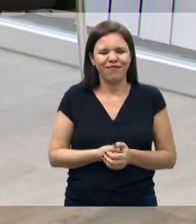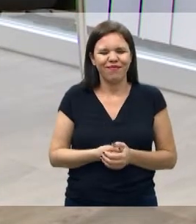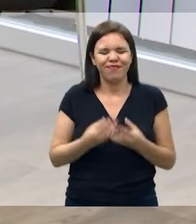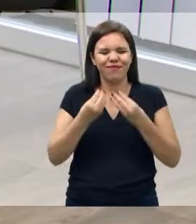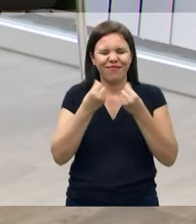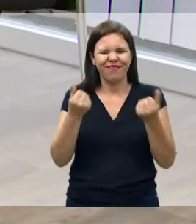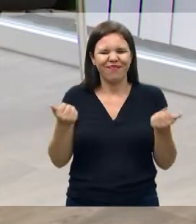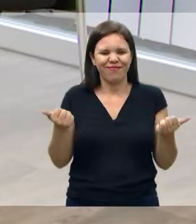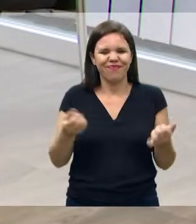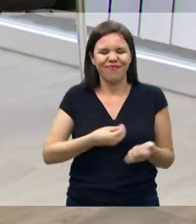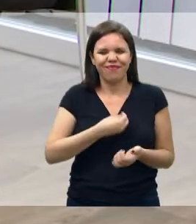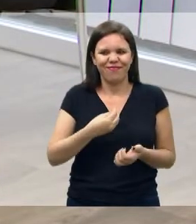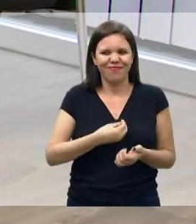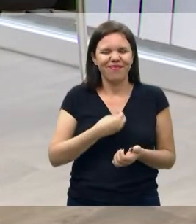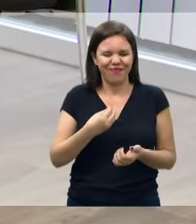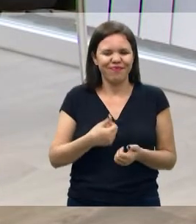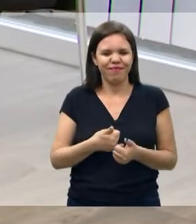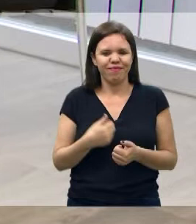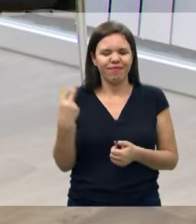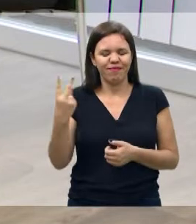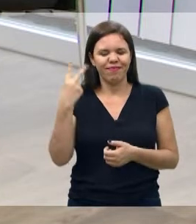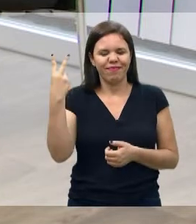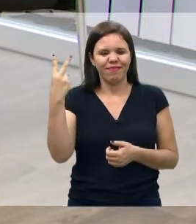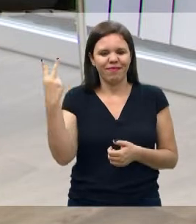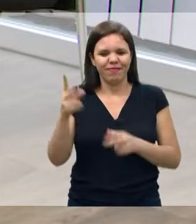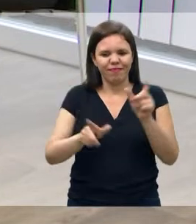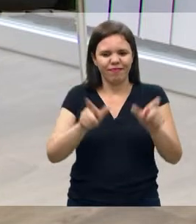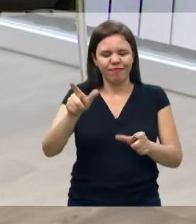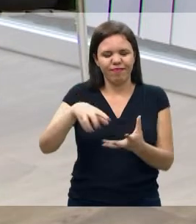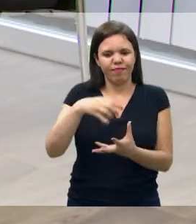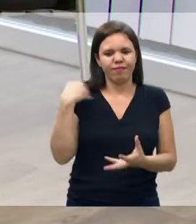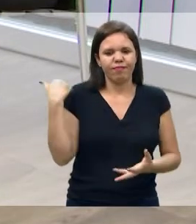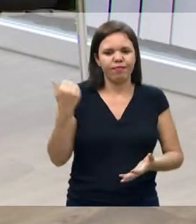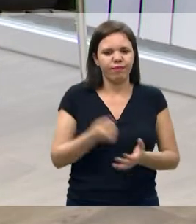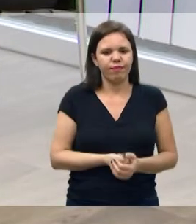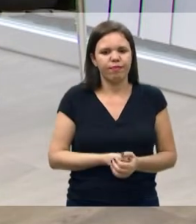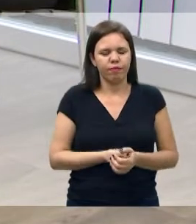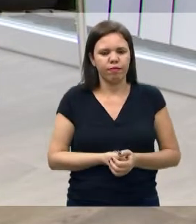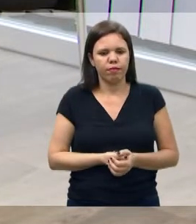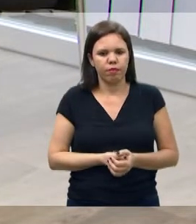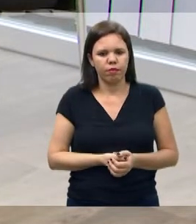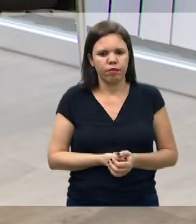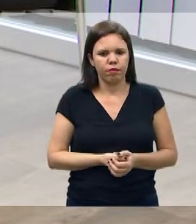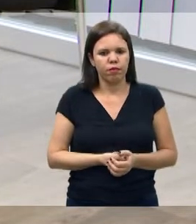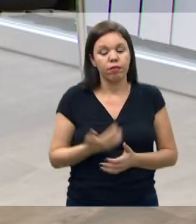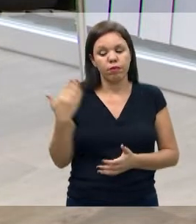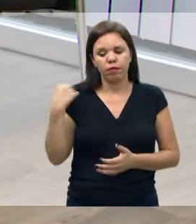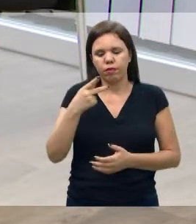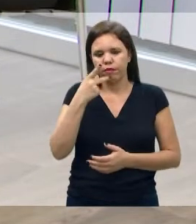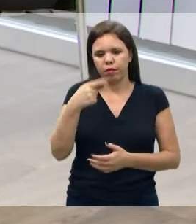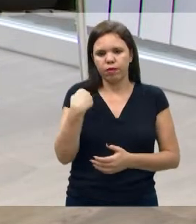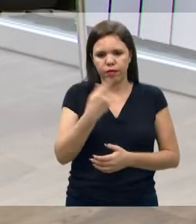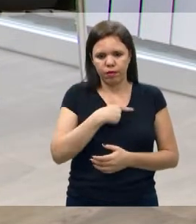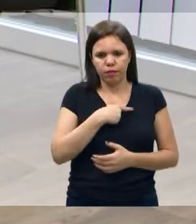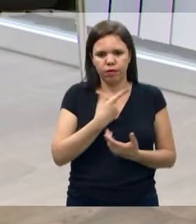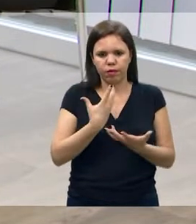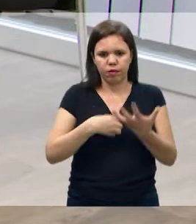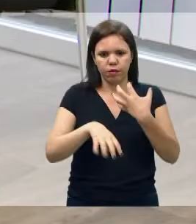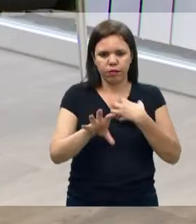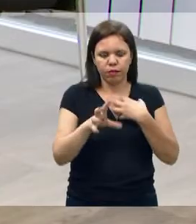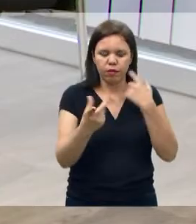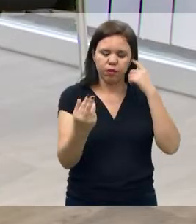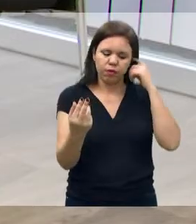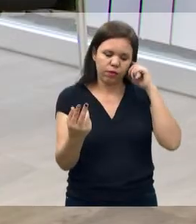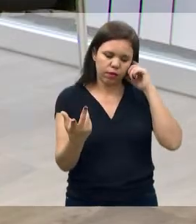de vida e na valorização da pessoa idosa? Eu tive uma fala anterior que eu falei que nós temos que nos colocar na